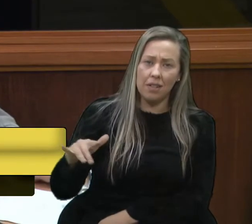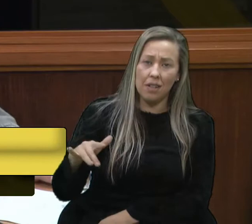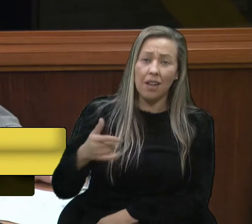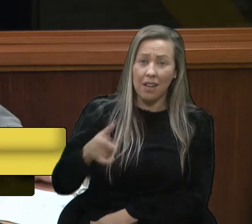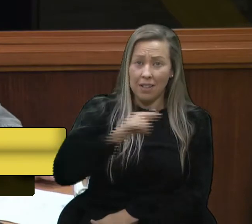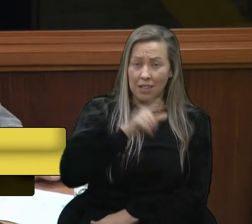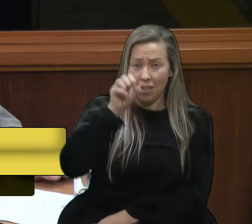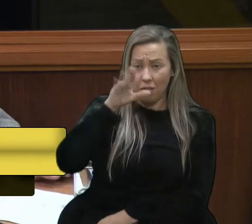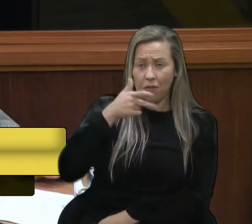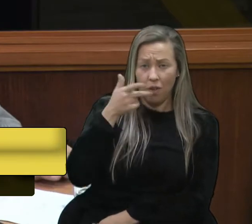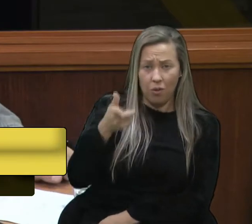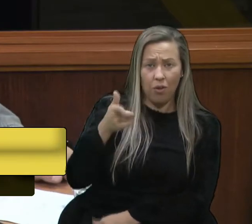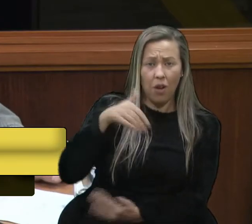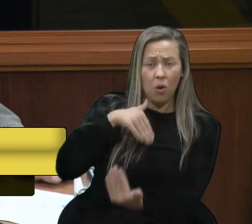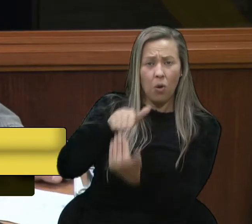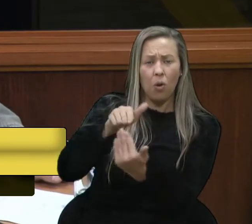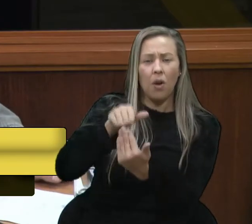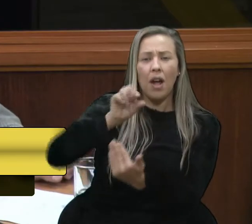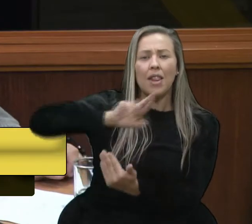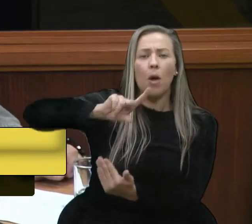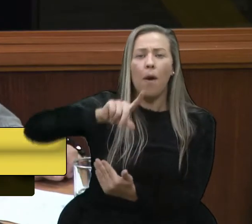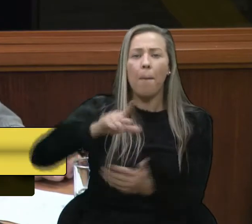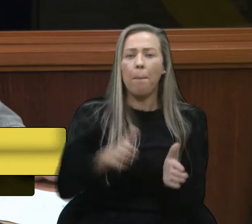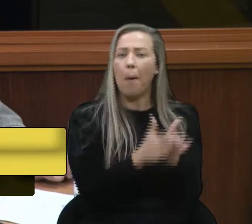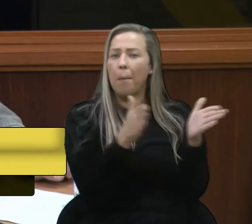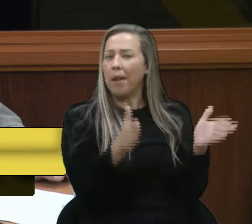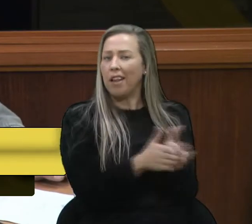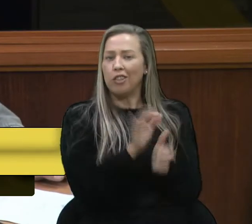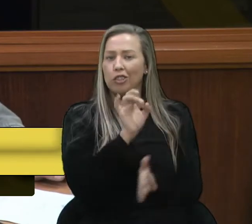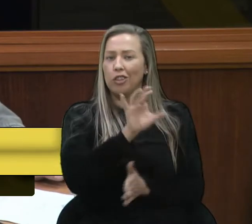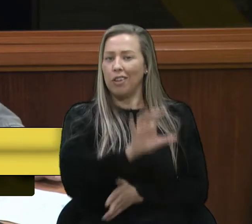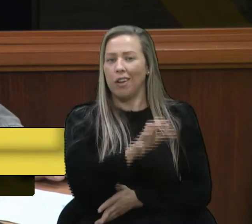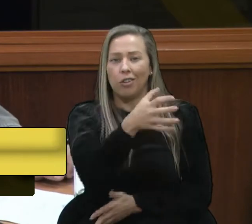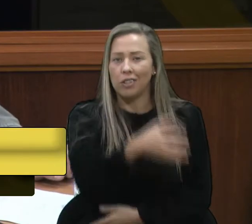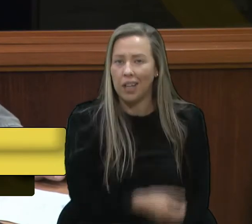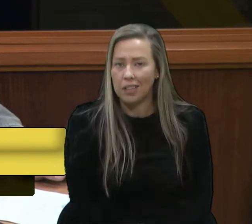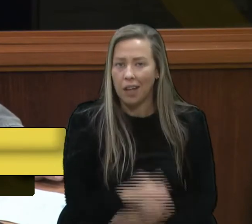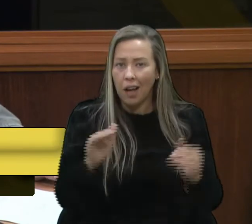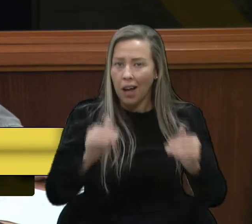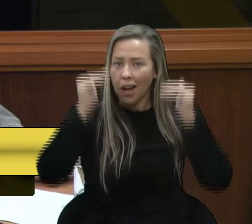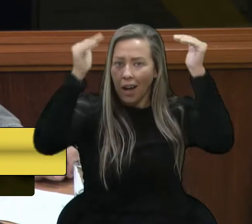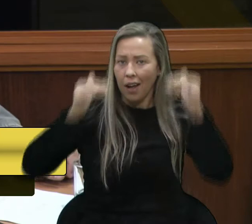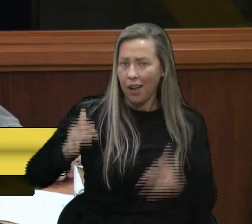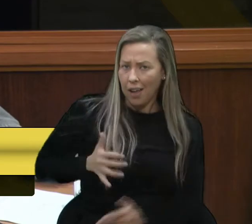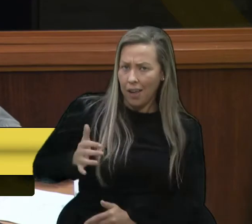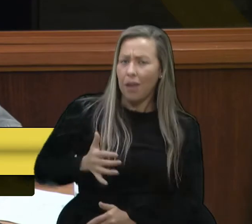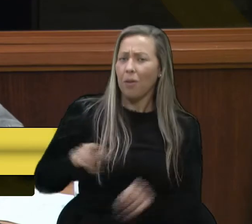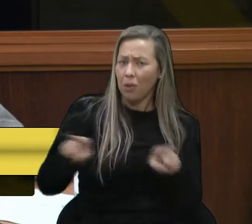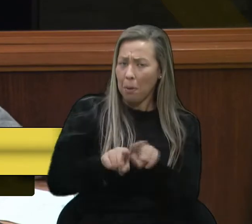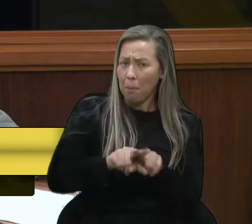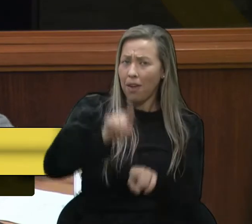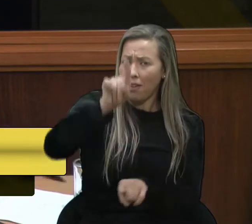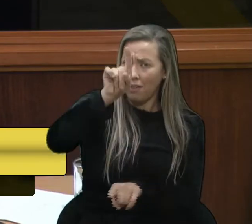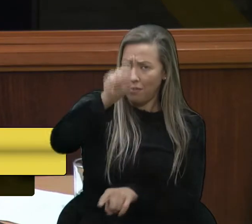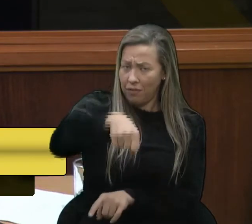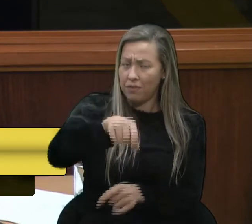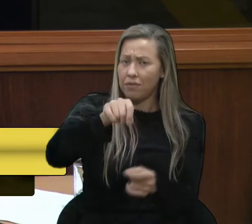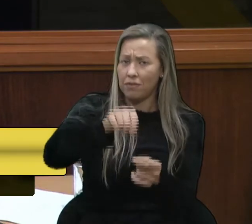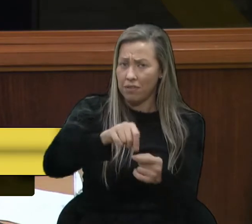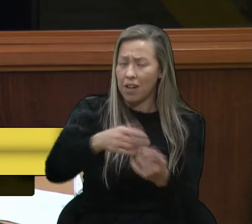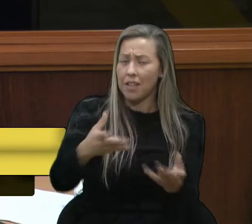não é questão só de pessoas de baixa renda. A elite, os ricos, também têm esses atos.